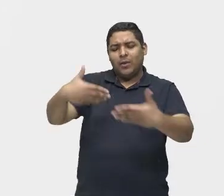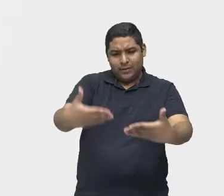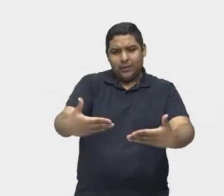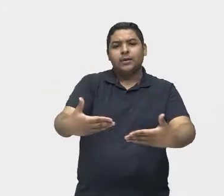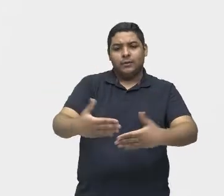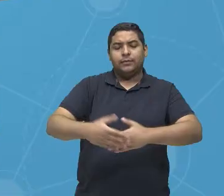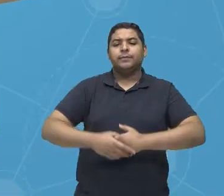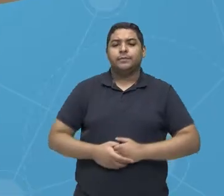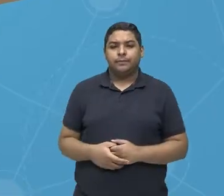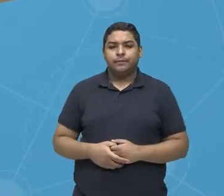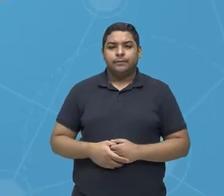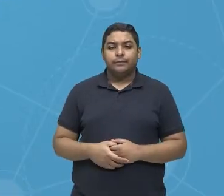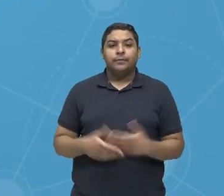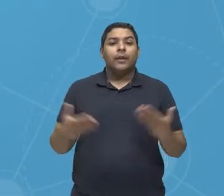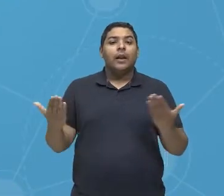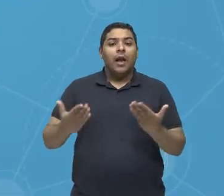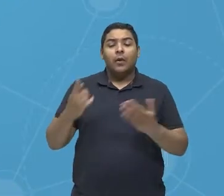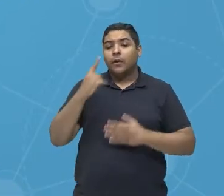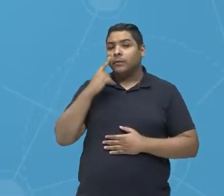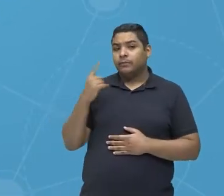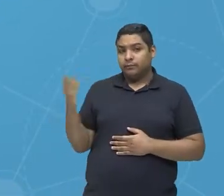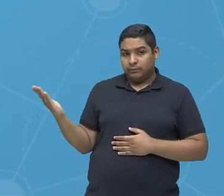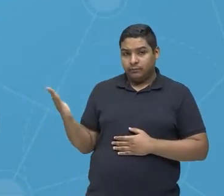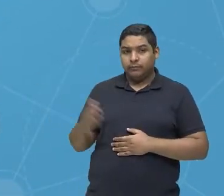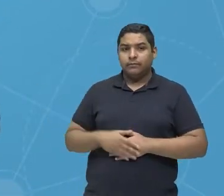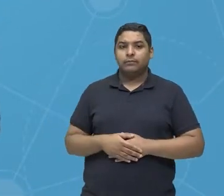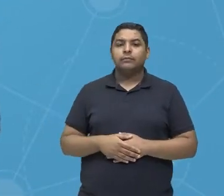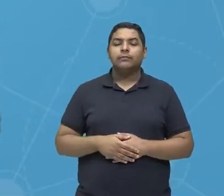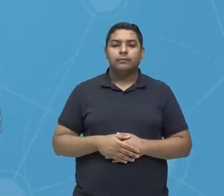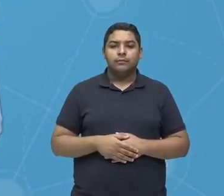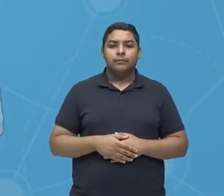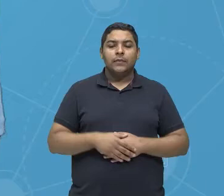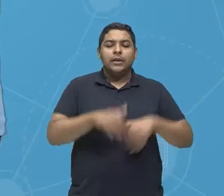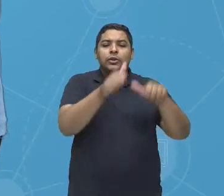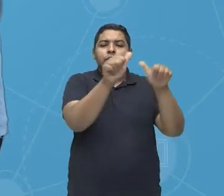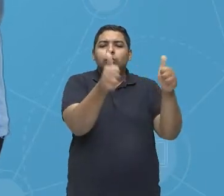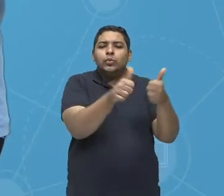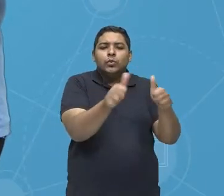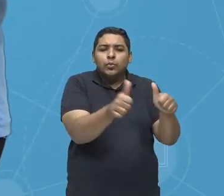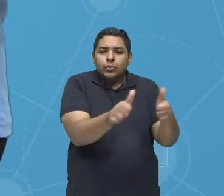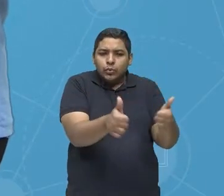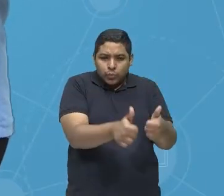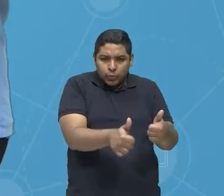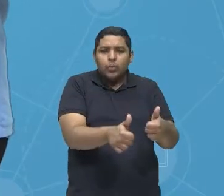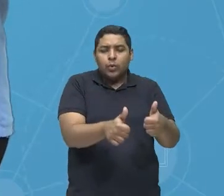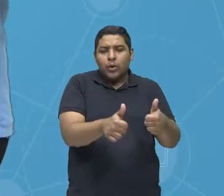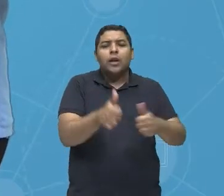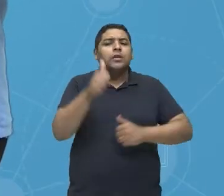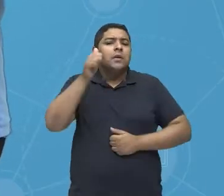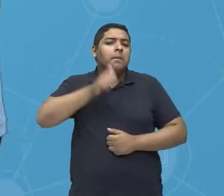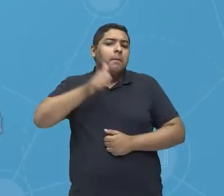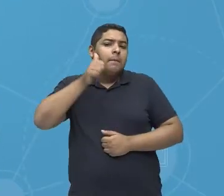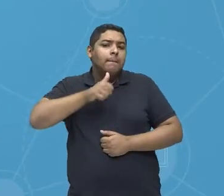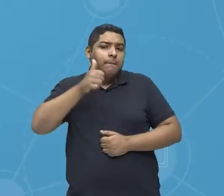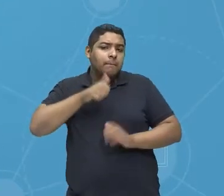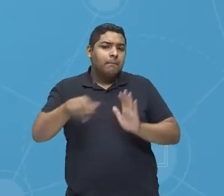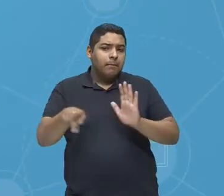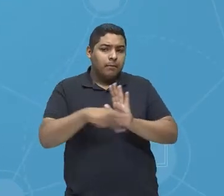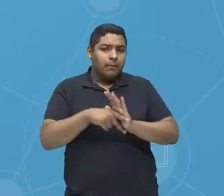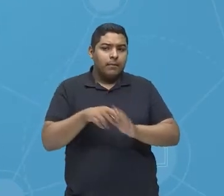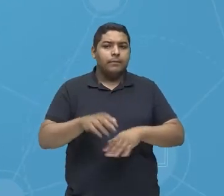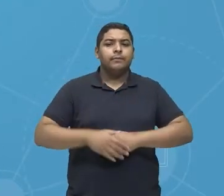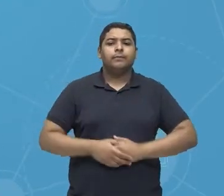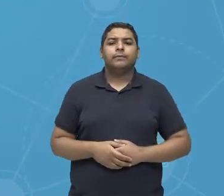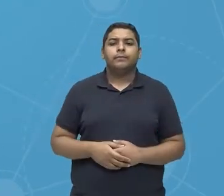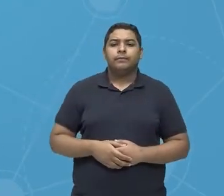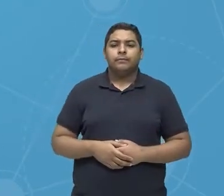Então, trago para vocês agora exemplos de quê? De esculturas femininas, Que diz o quê? Que elas